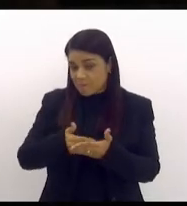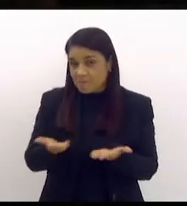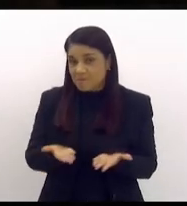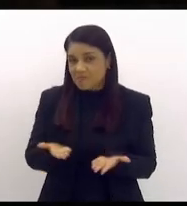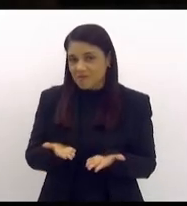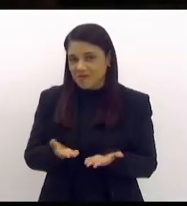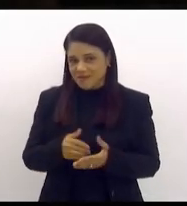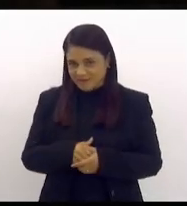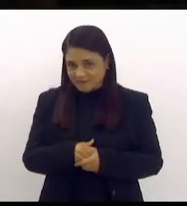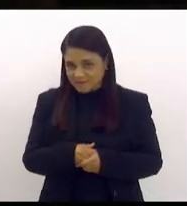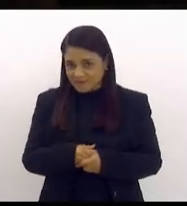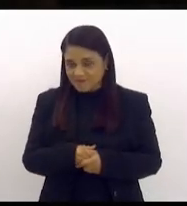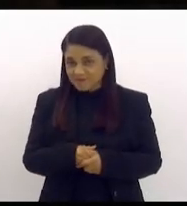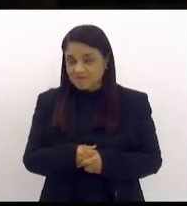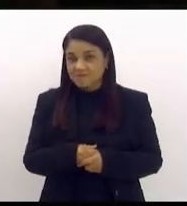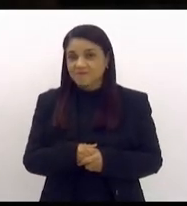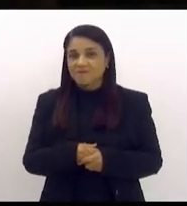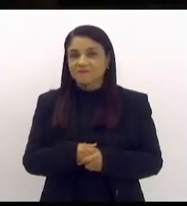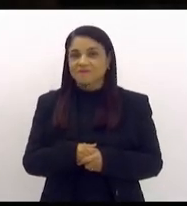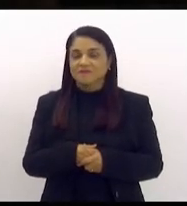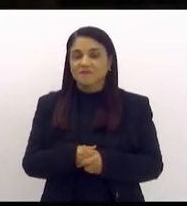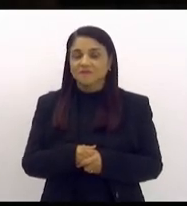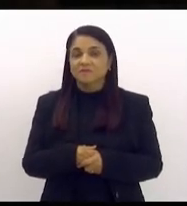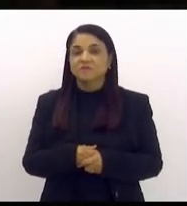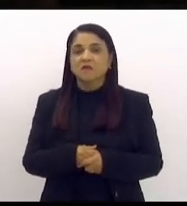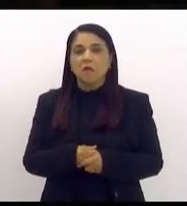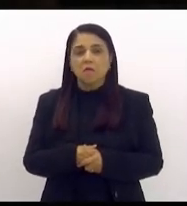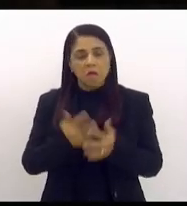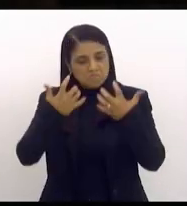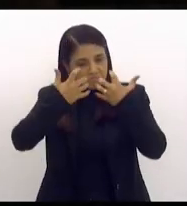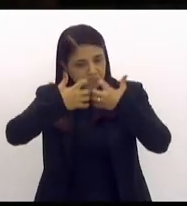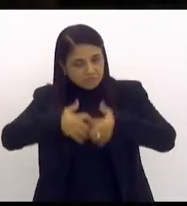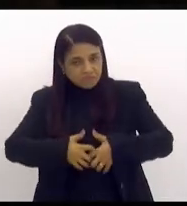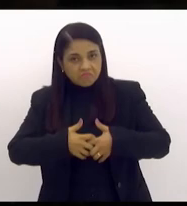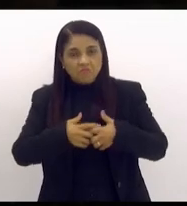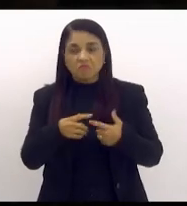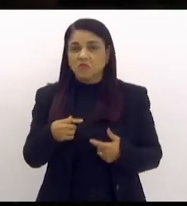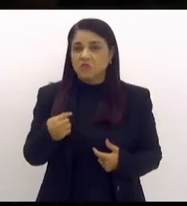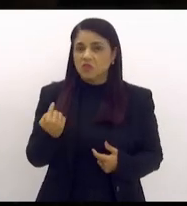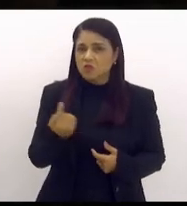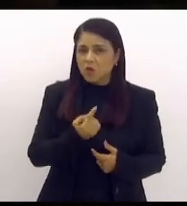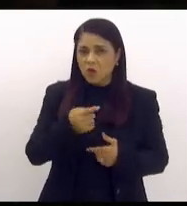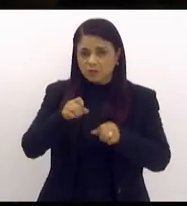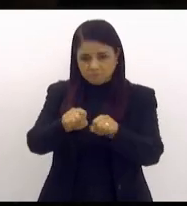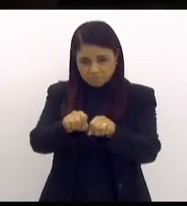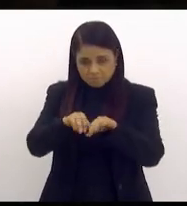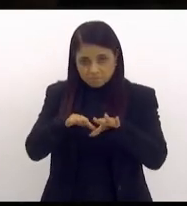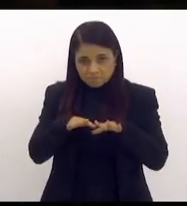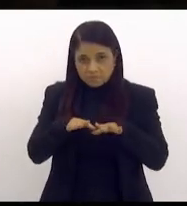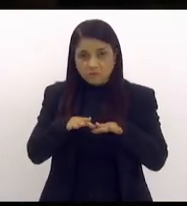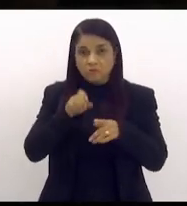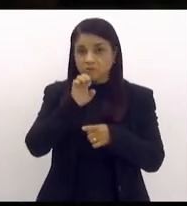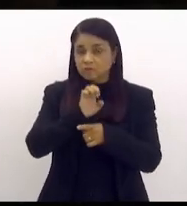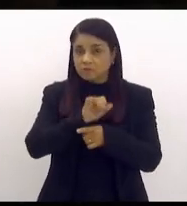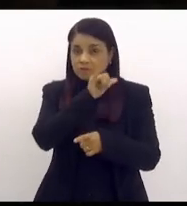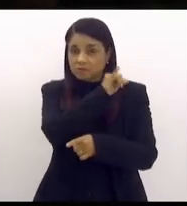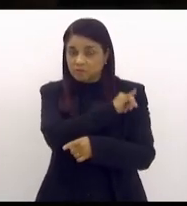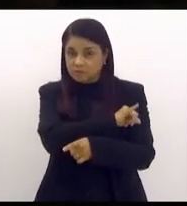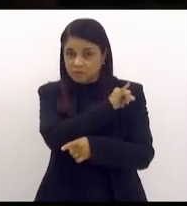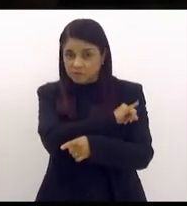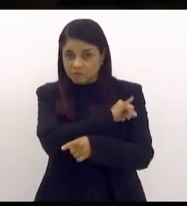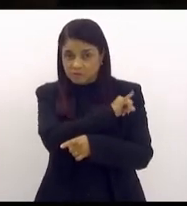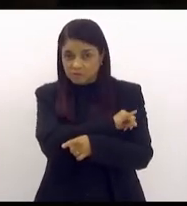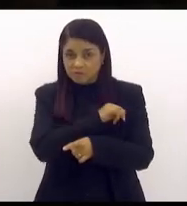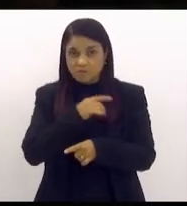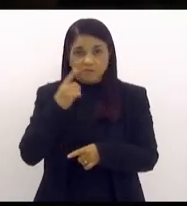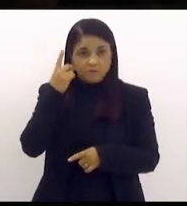anos então eu acho que é muito adequado que nós Parlamento do Estado do Rio de Janeiro